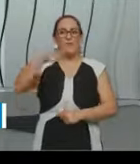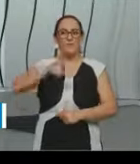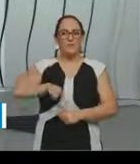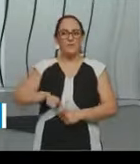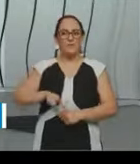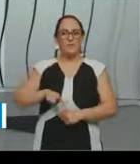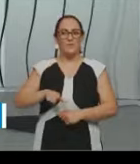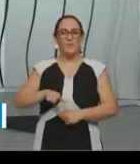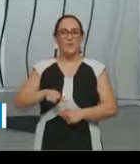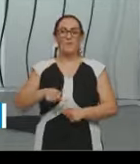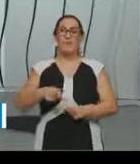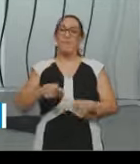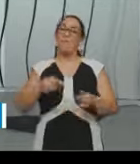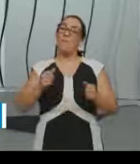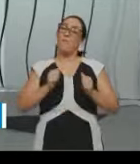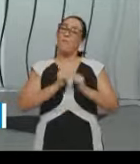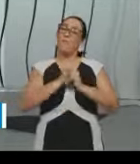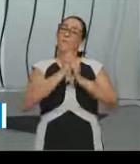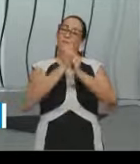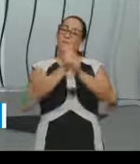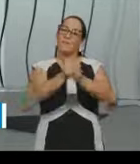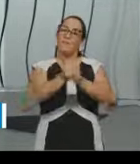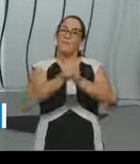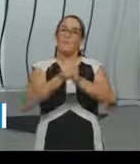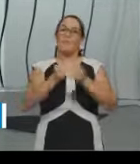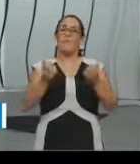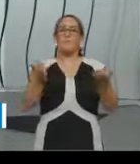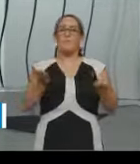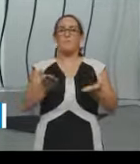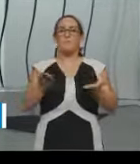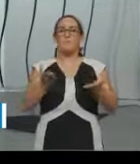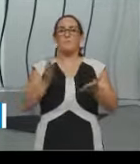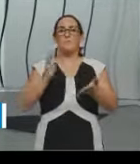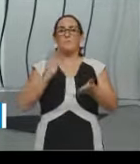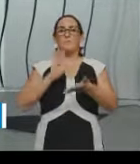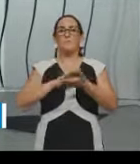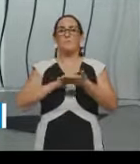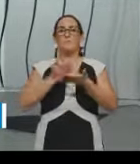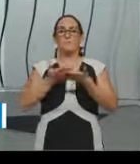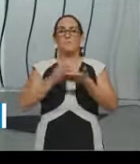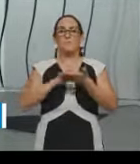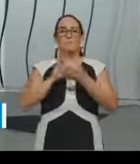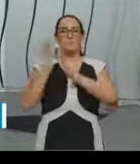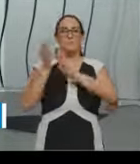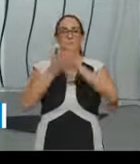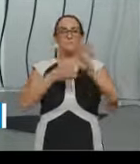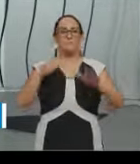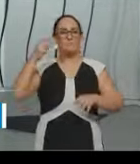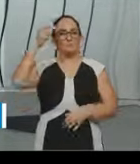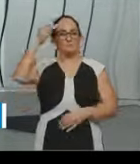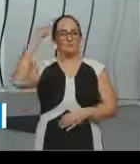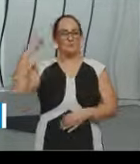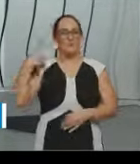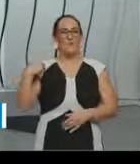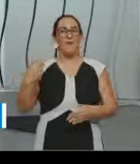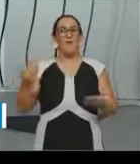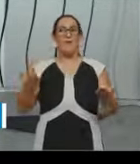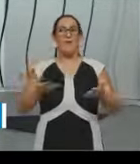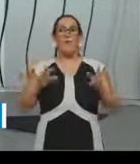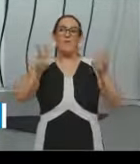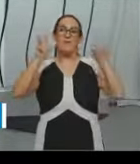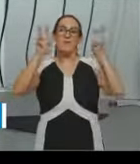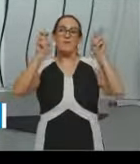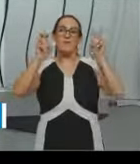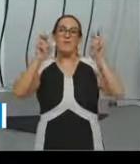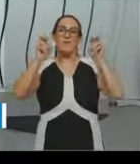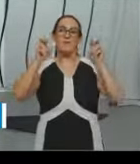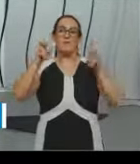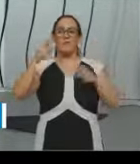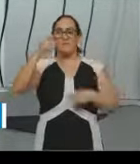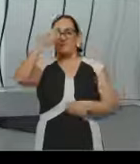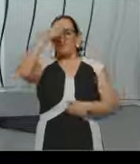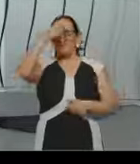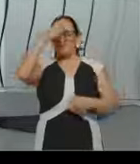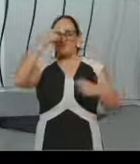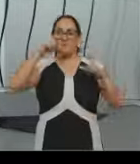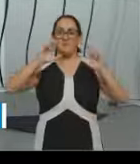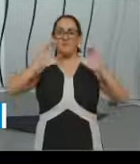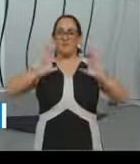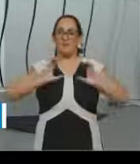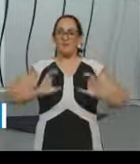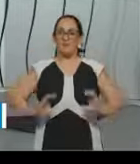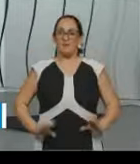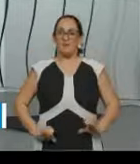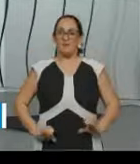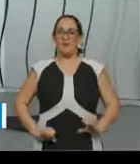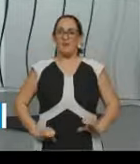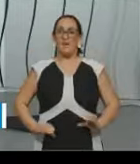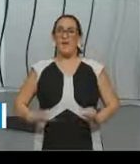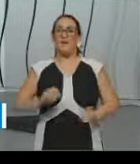como intérprete é a Mariana. E hoje nós vamos falar sobre o tema Cidadania e Racismo no Brasil. É uma